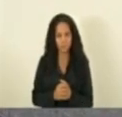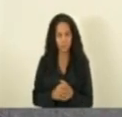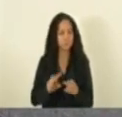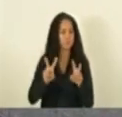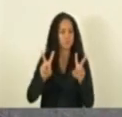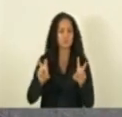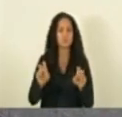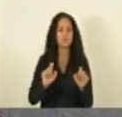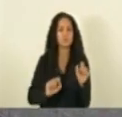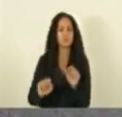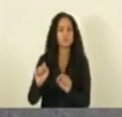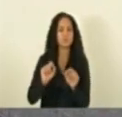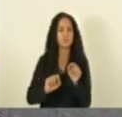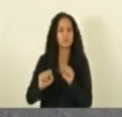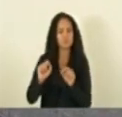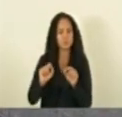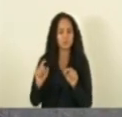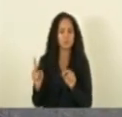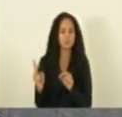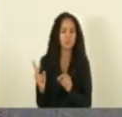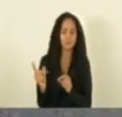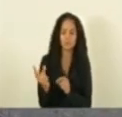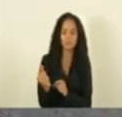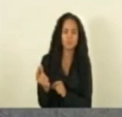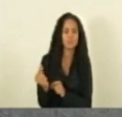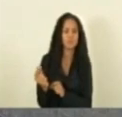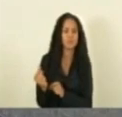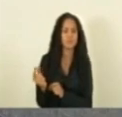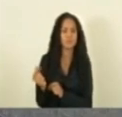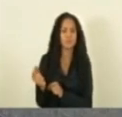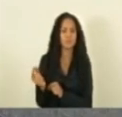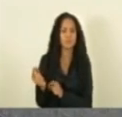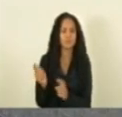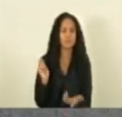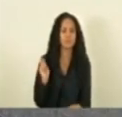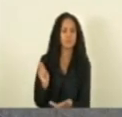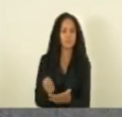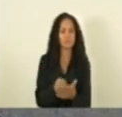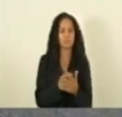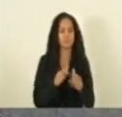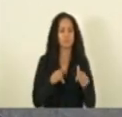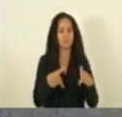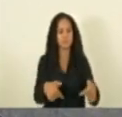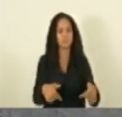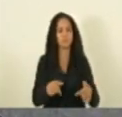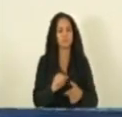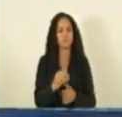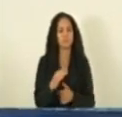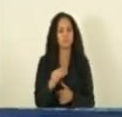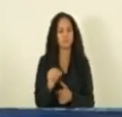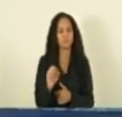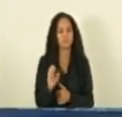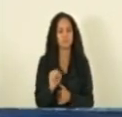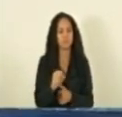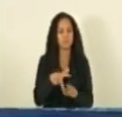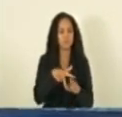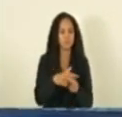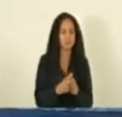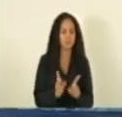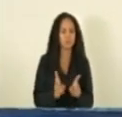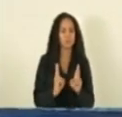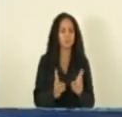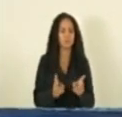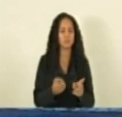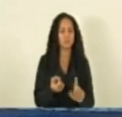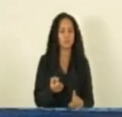a recomposição dos valores que deixaram de ser aplicados nas ações de manutenção e desenvolvimento